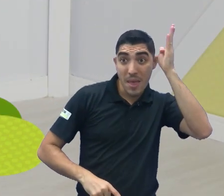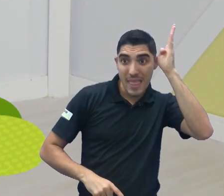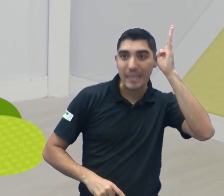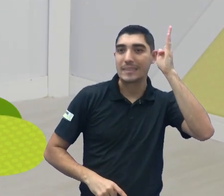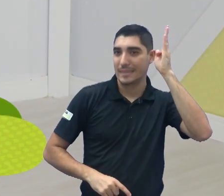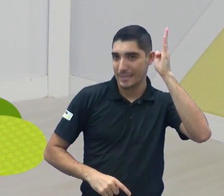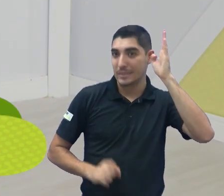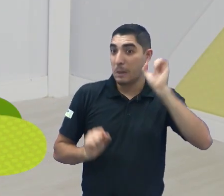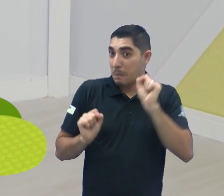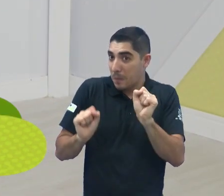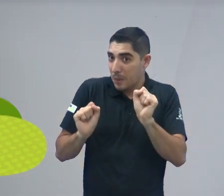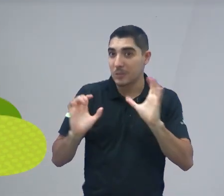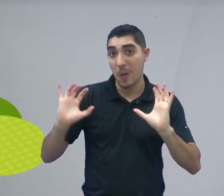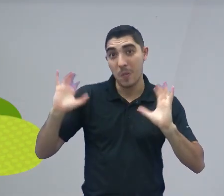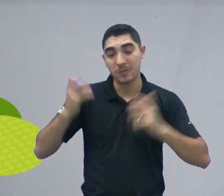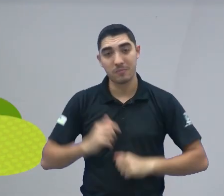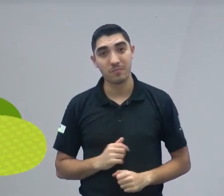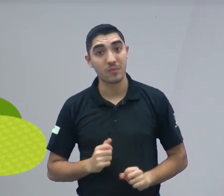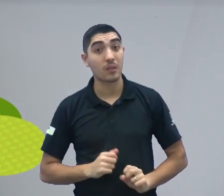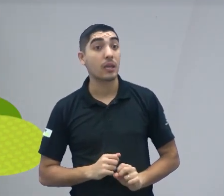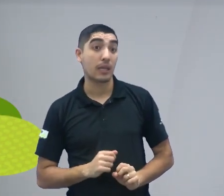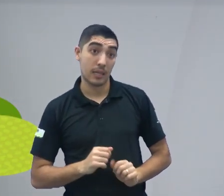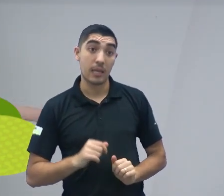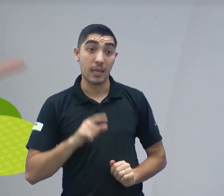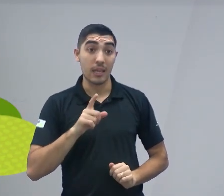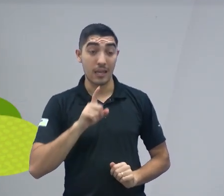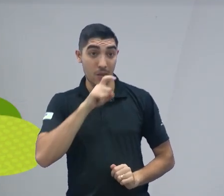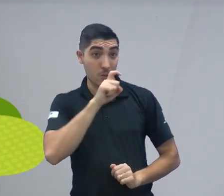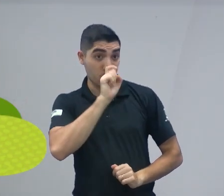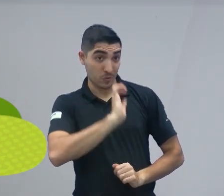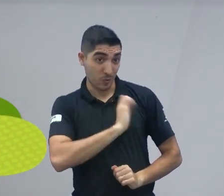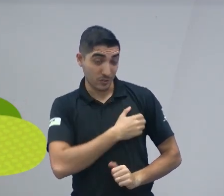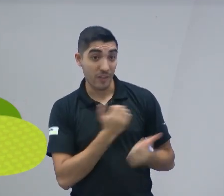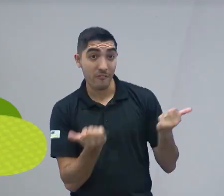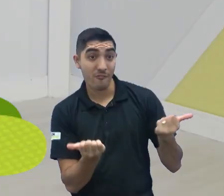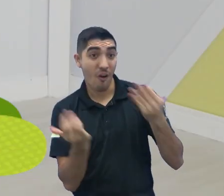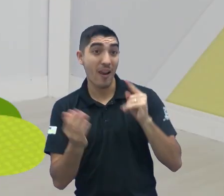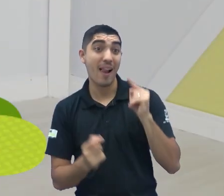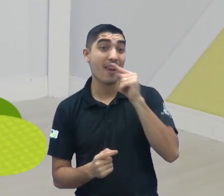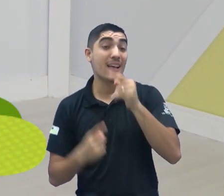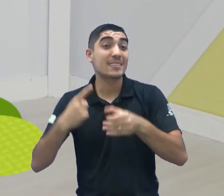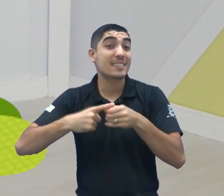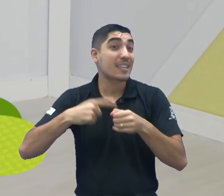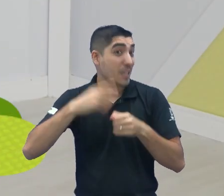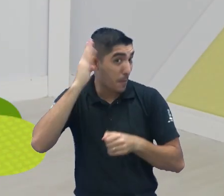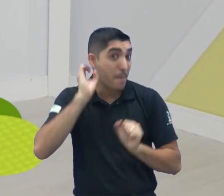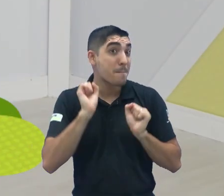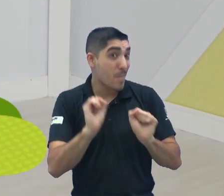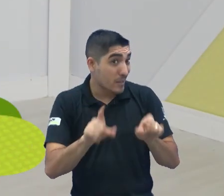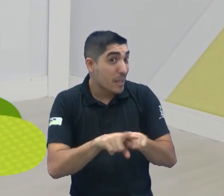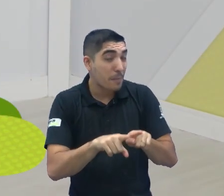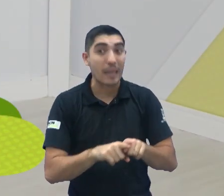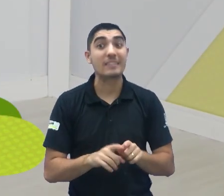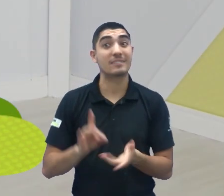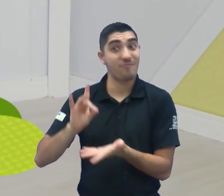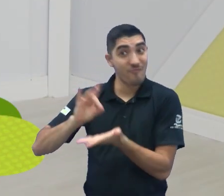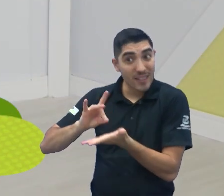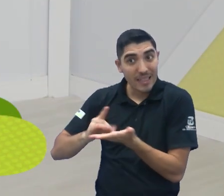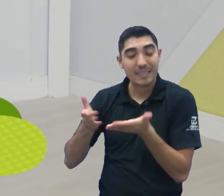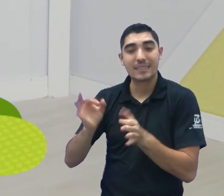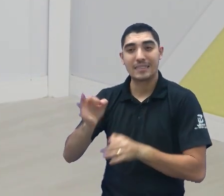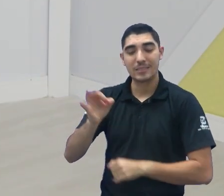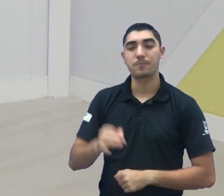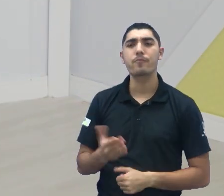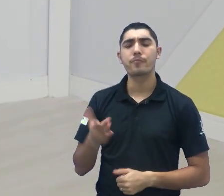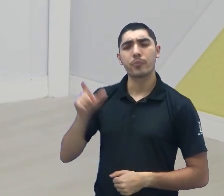se classificarem. Ou São José jogando em Taubaté, sem o Taubaté também podemos ter. Pois é, vai ser muito interessante. Pra gente fechar o assunto da Copinha, o